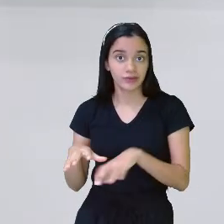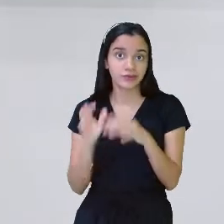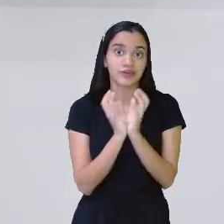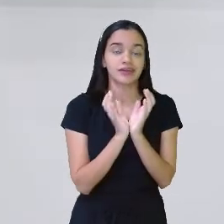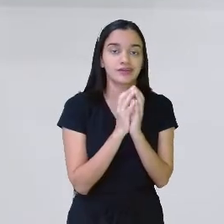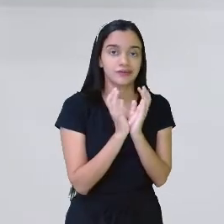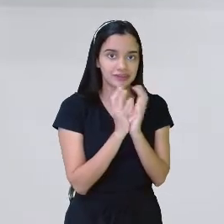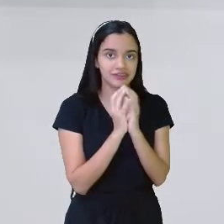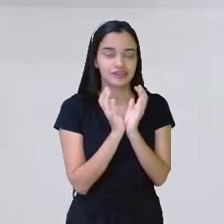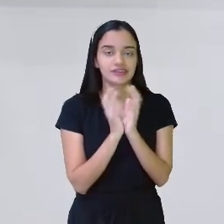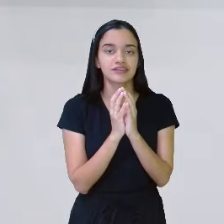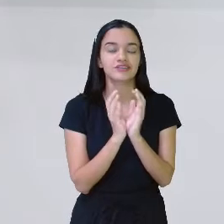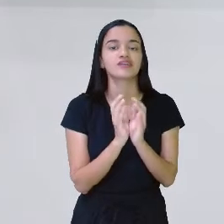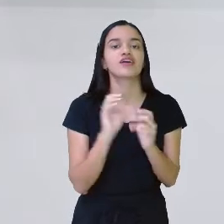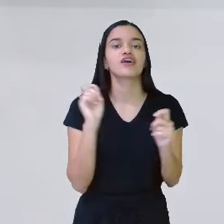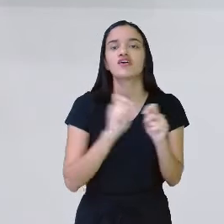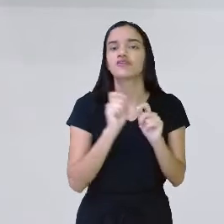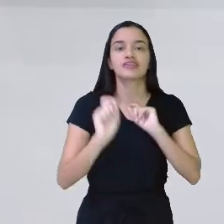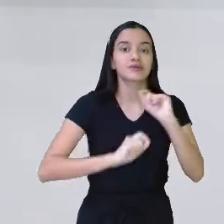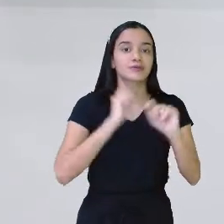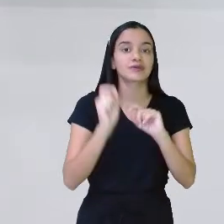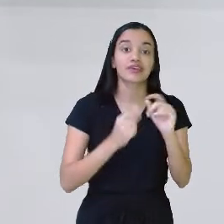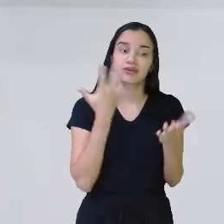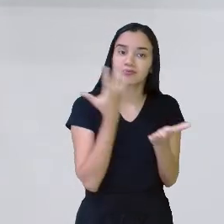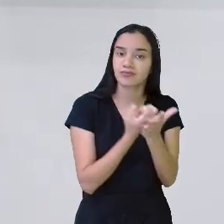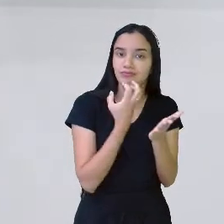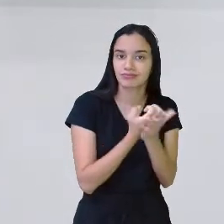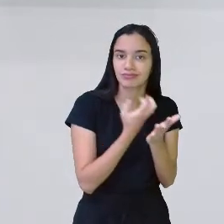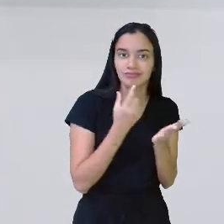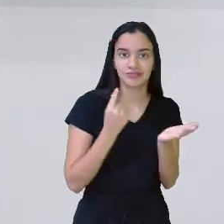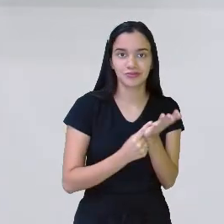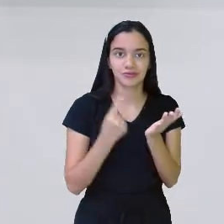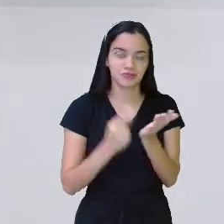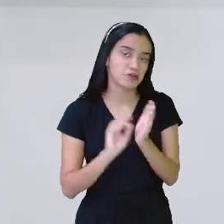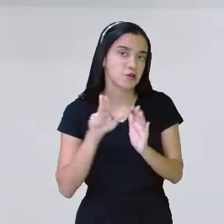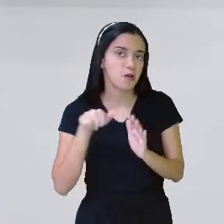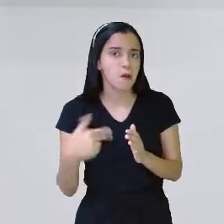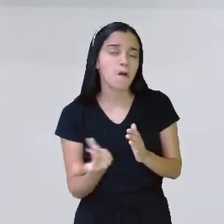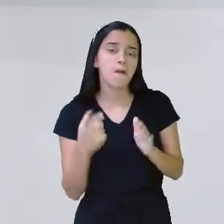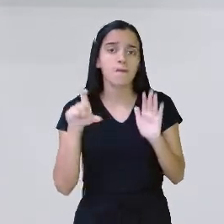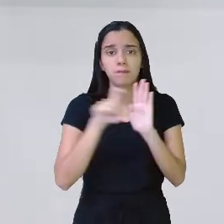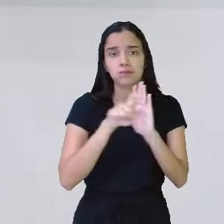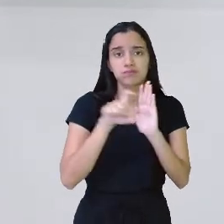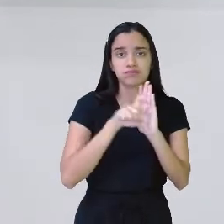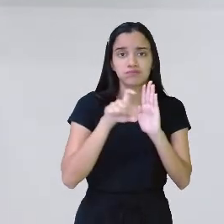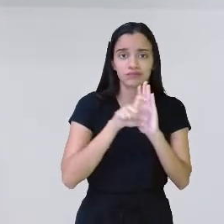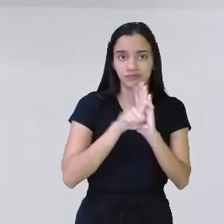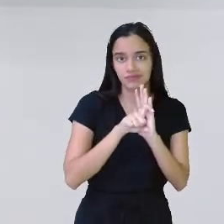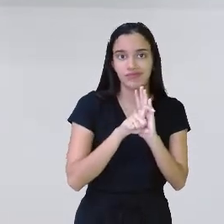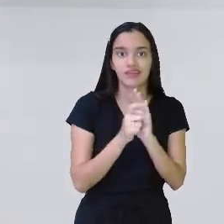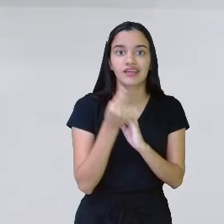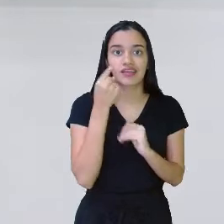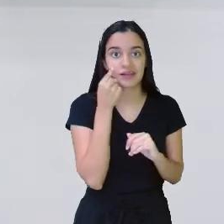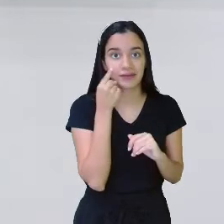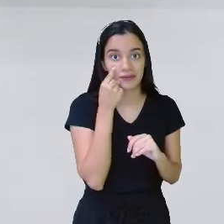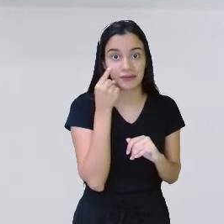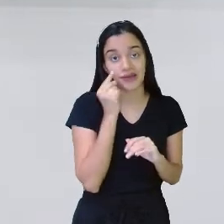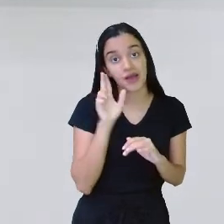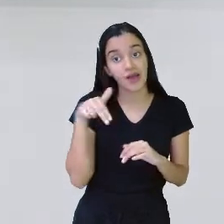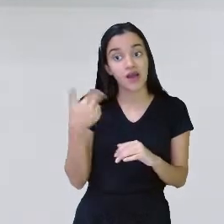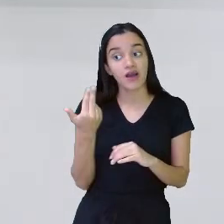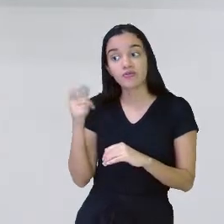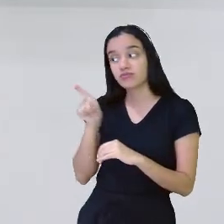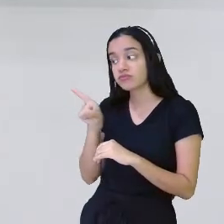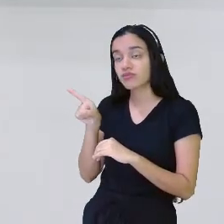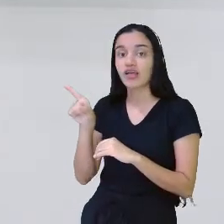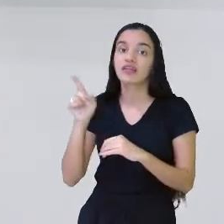Recife. Basta fazer o download, claramente, do aplicativo, ou pelo QR Code que vai aparecer na tela, ou nas